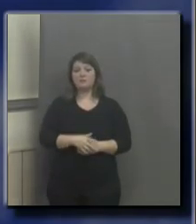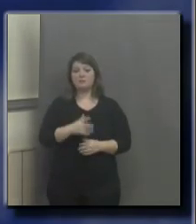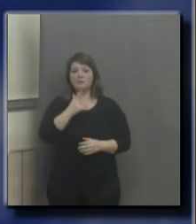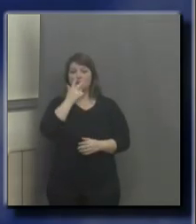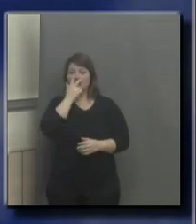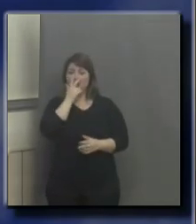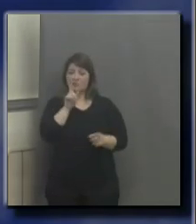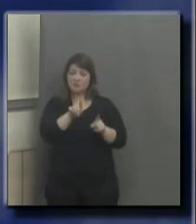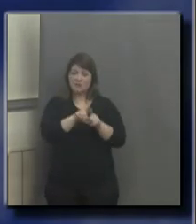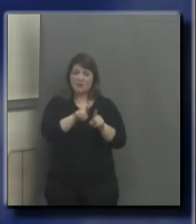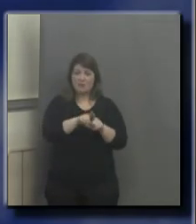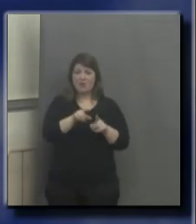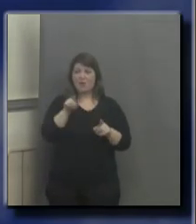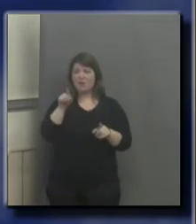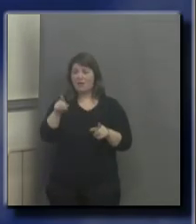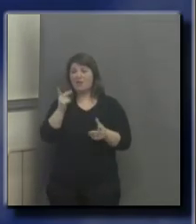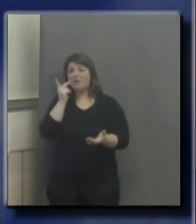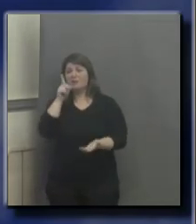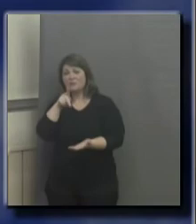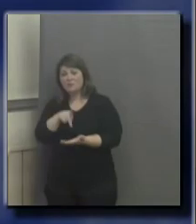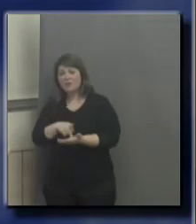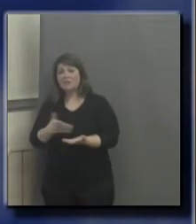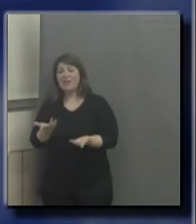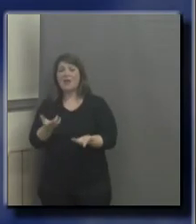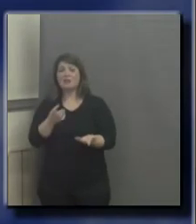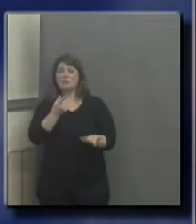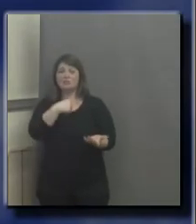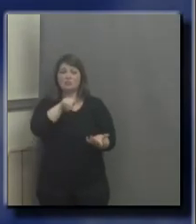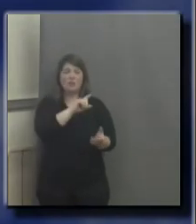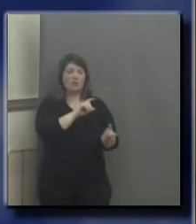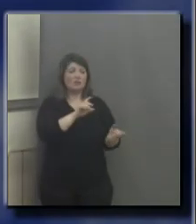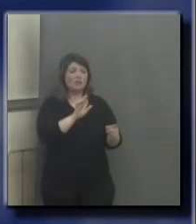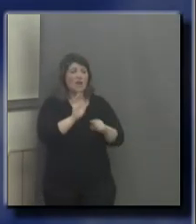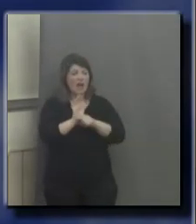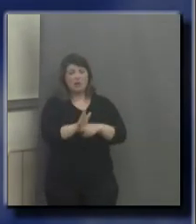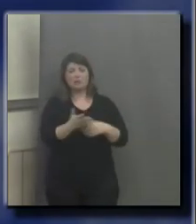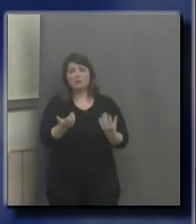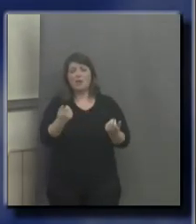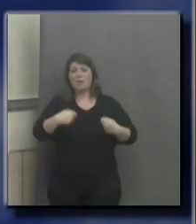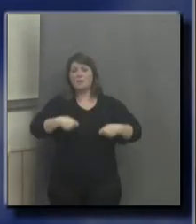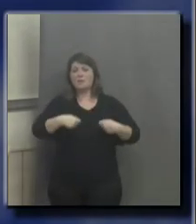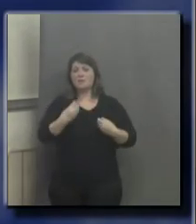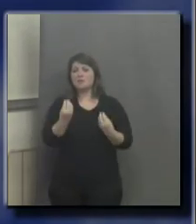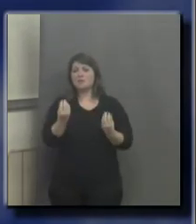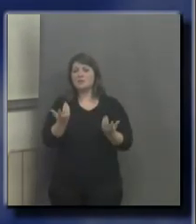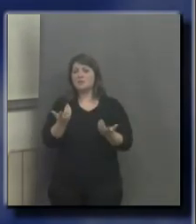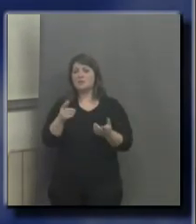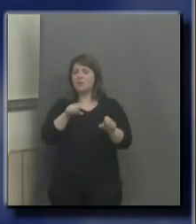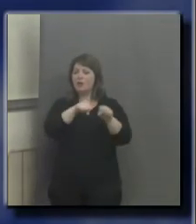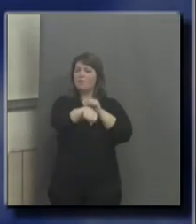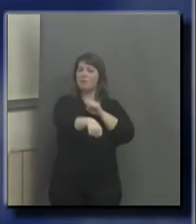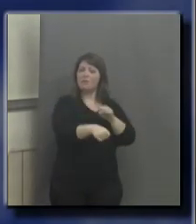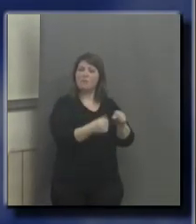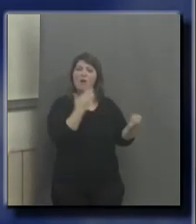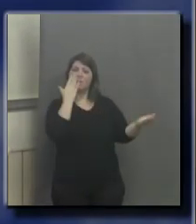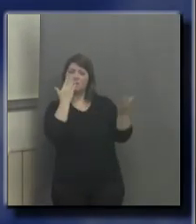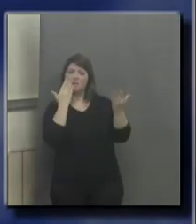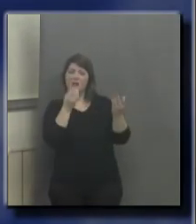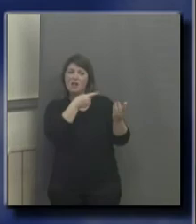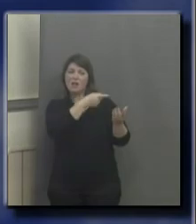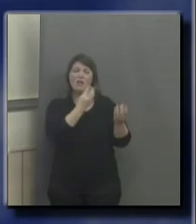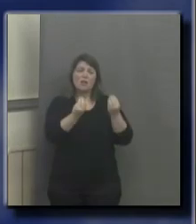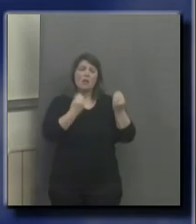sem dizer como é que de verdade a gente vai fazer isso, ou o que é preciso para formar um psicólogo